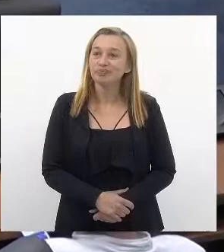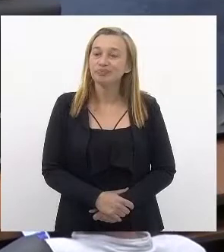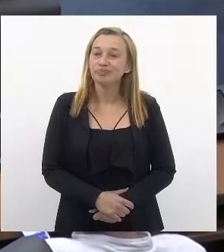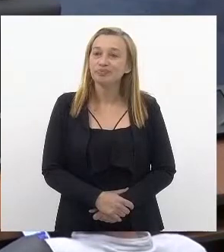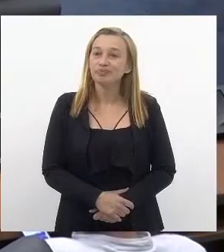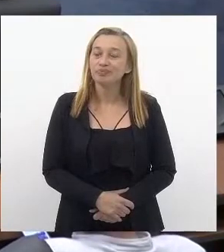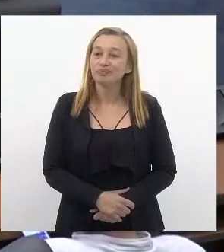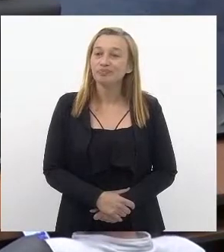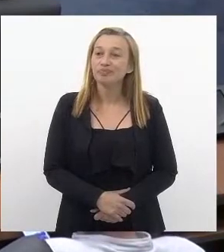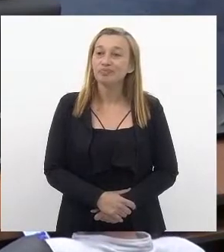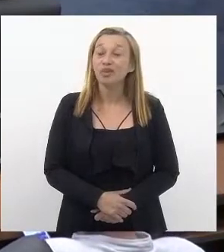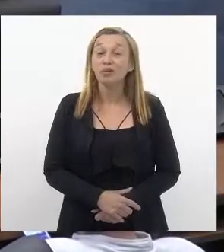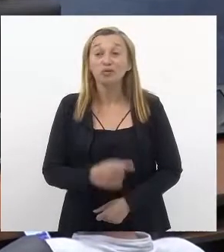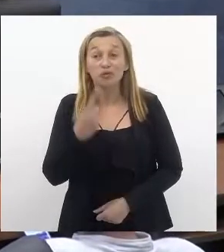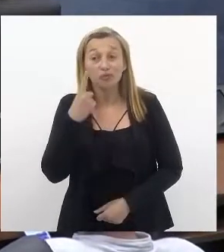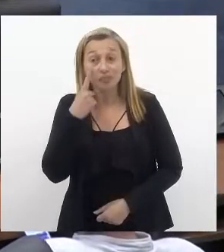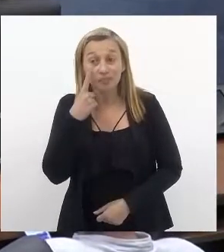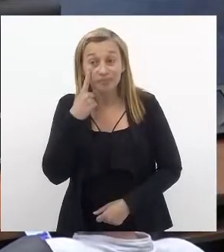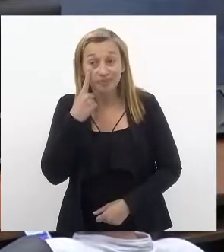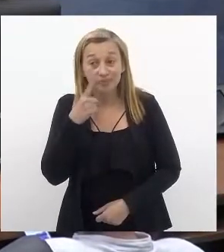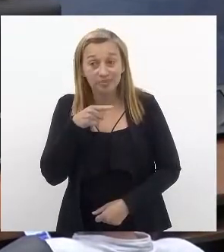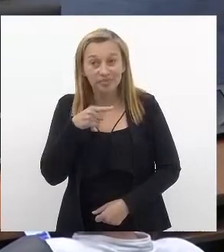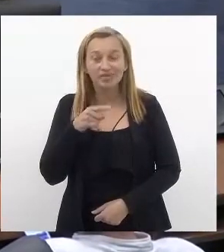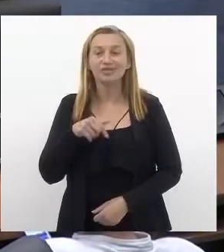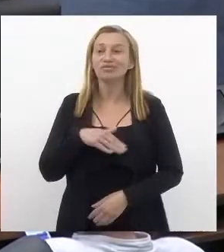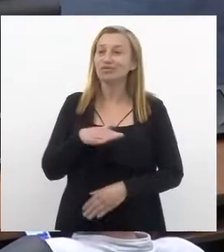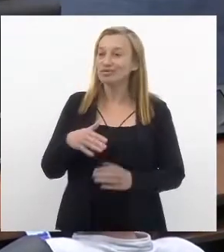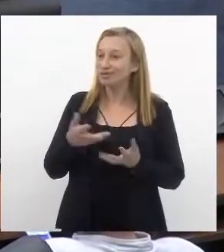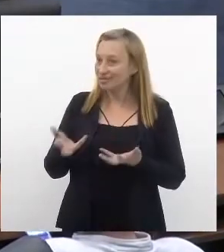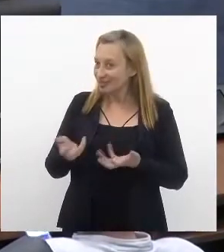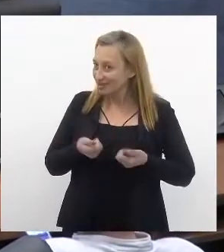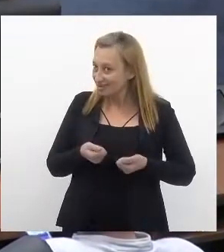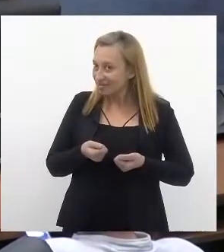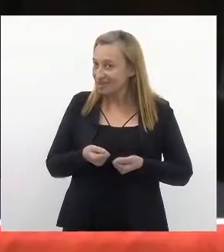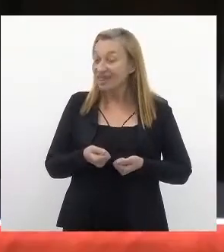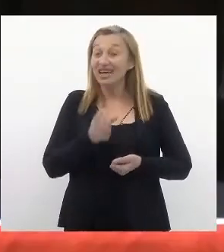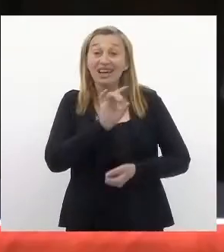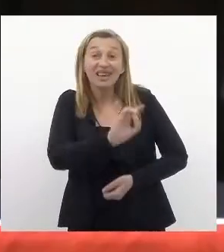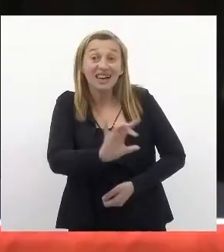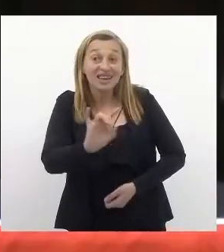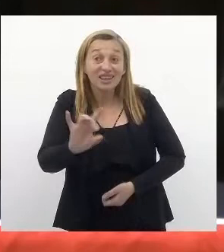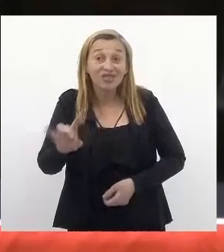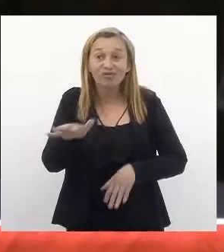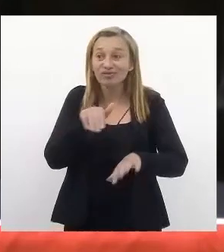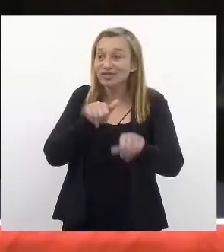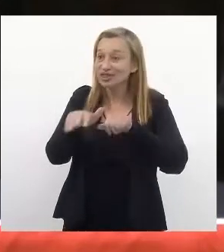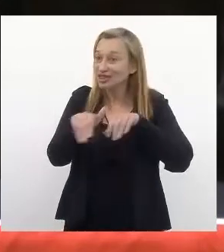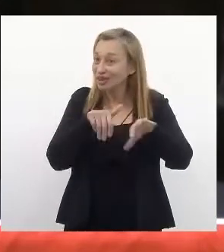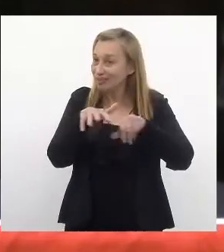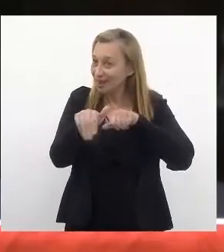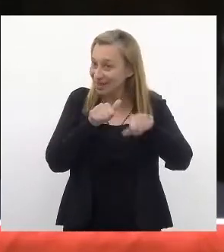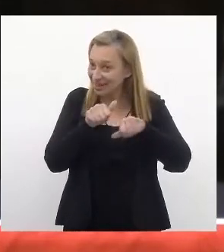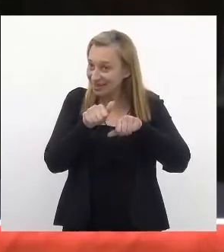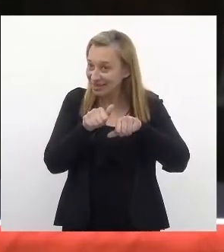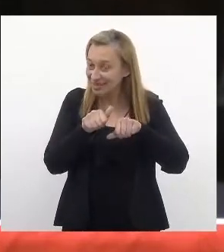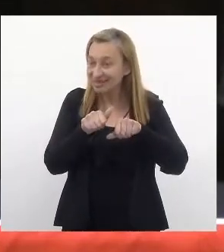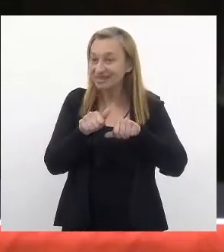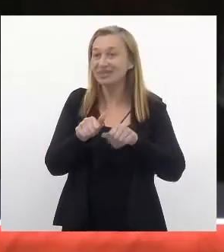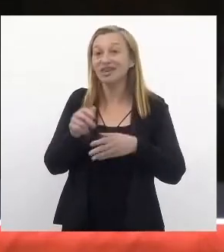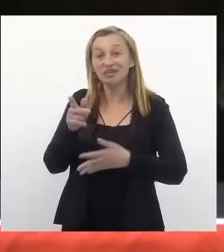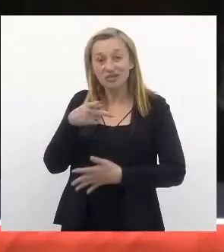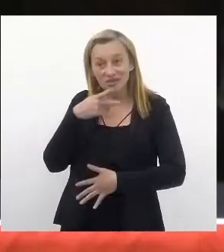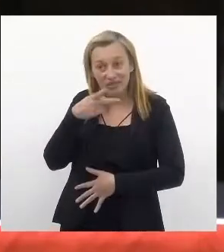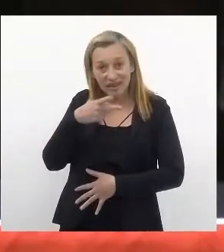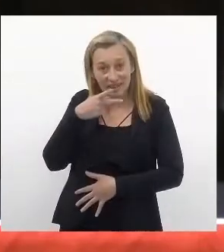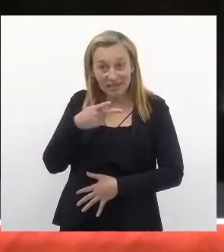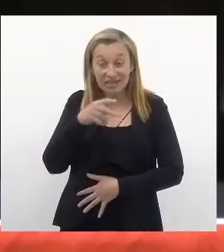nós vamos tentar aqui, todos recebendo, que cada um, ao ser chamado, faça a sua saudação